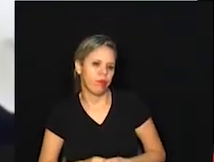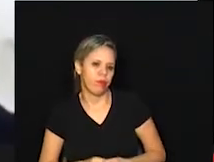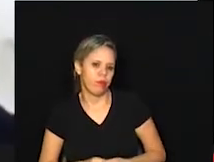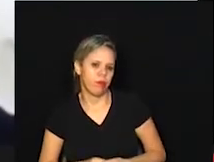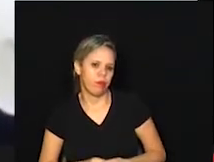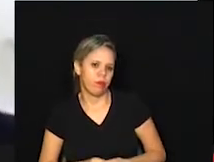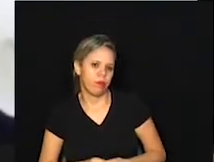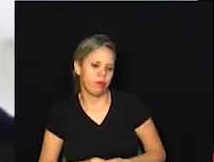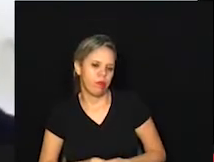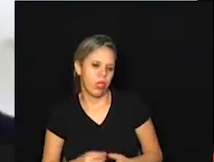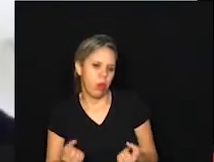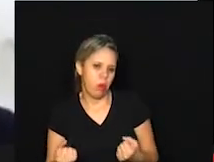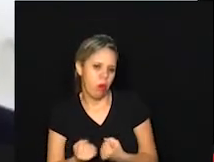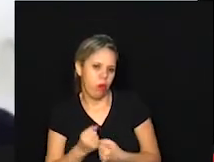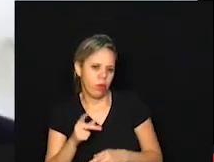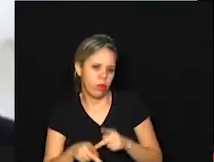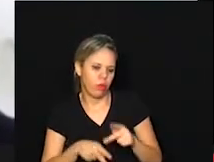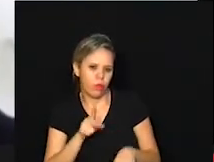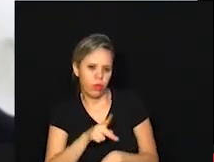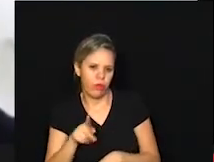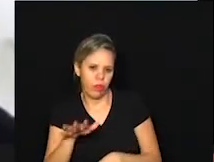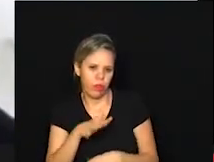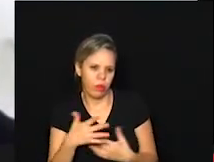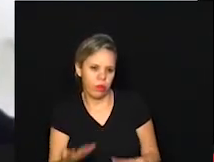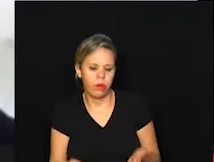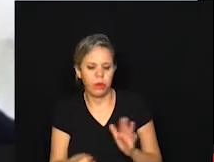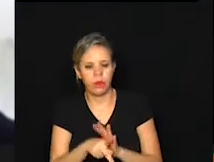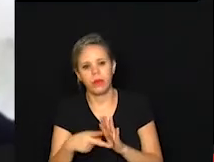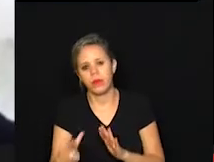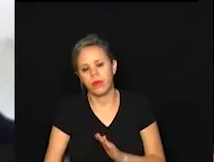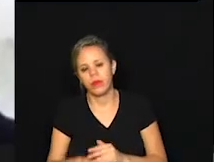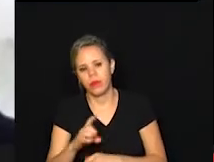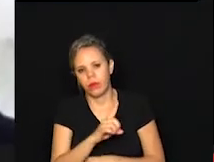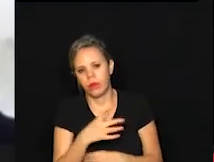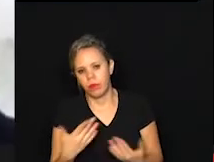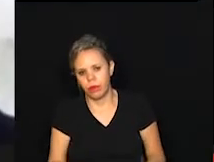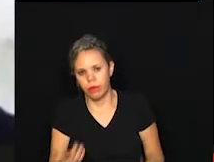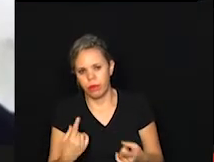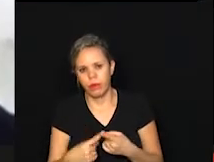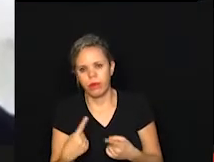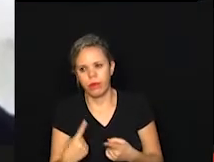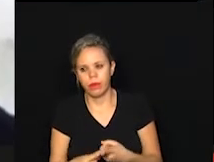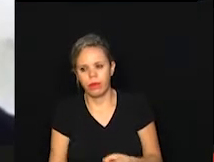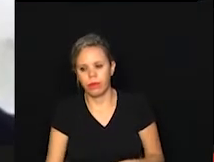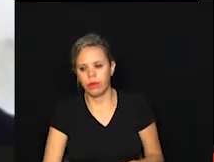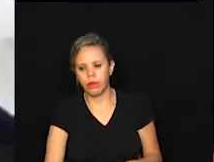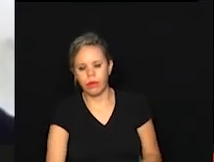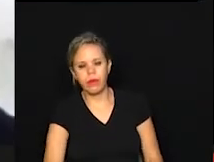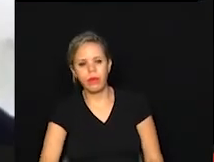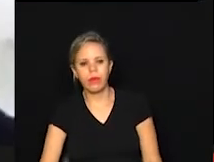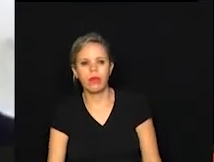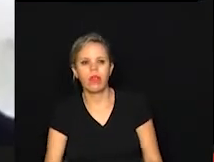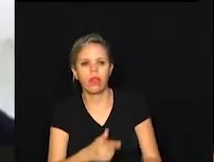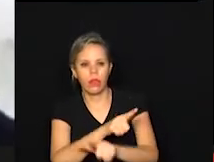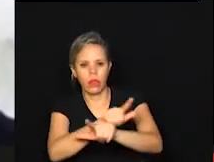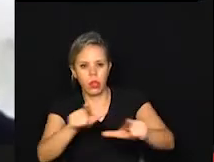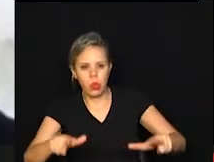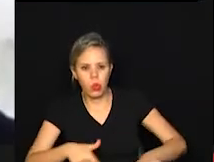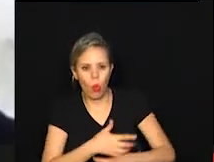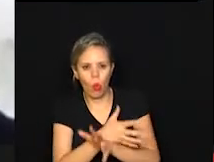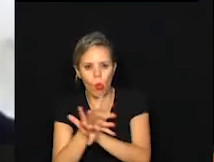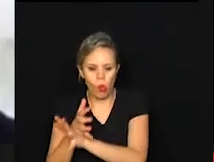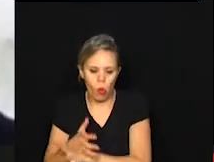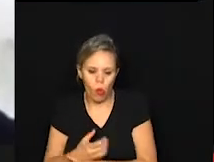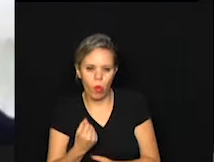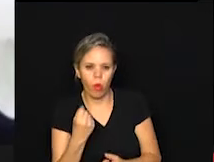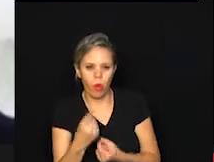dos trabalhadores, das professoras, da própria coordenação, mas porque tem esse esvaziamento, né, de